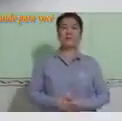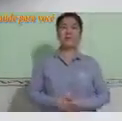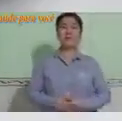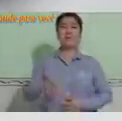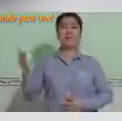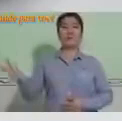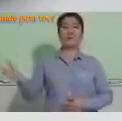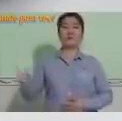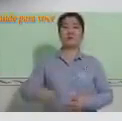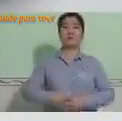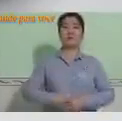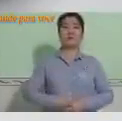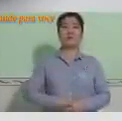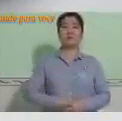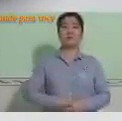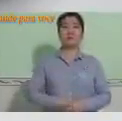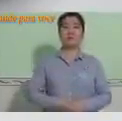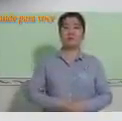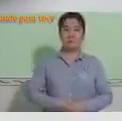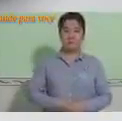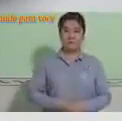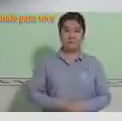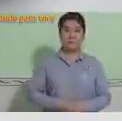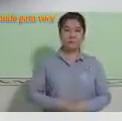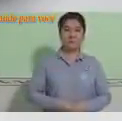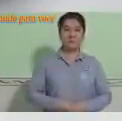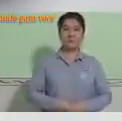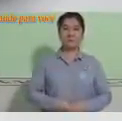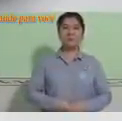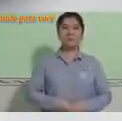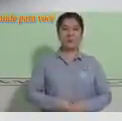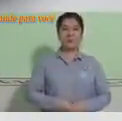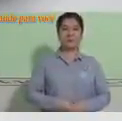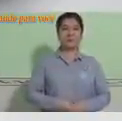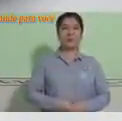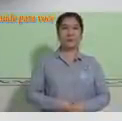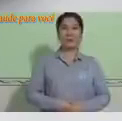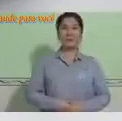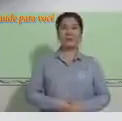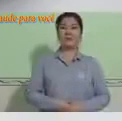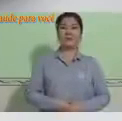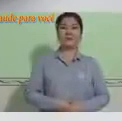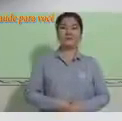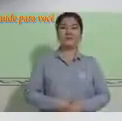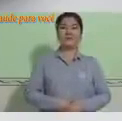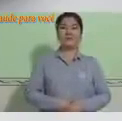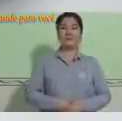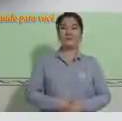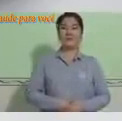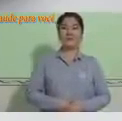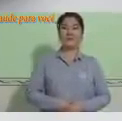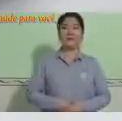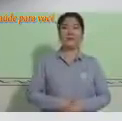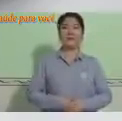que são fáceis de engolir e não piorar a dor de garganta, ponto e vírgula, adicionar ali as refeições sempre que possível, vírgula, pois